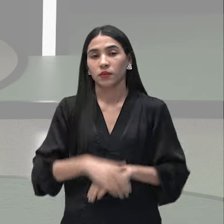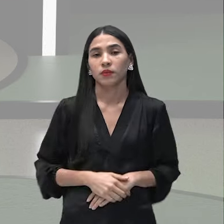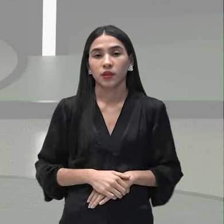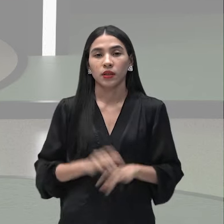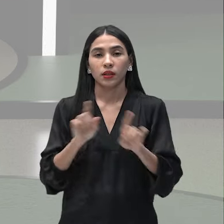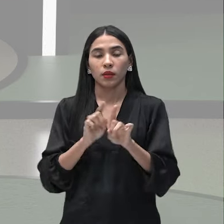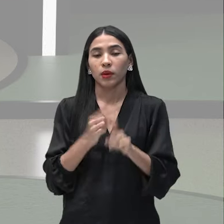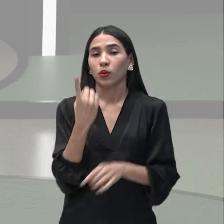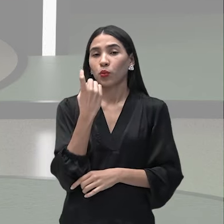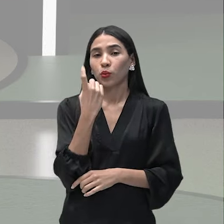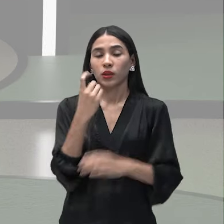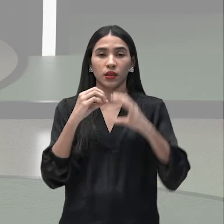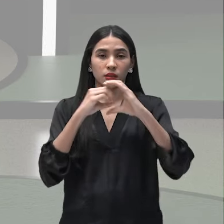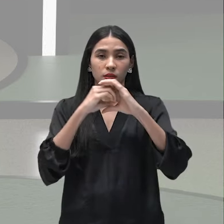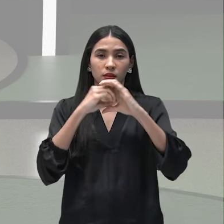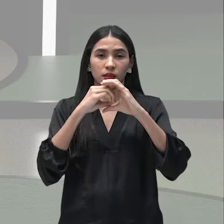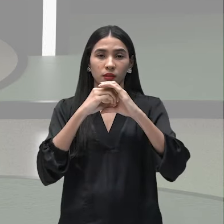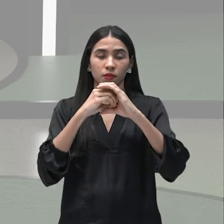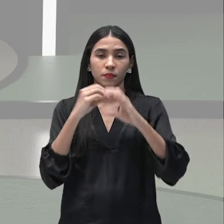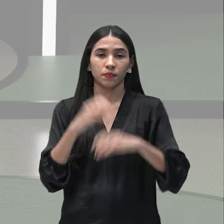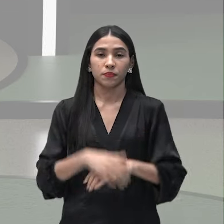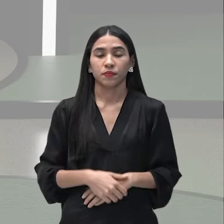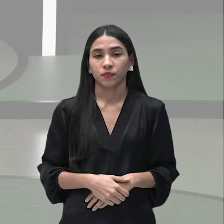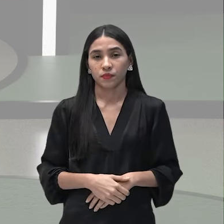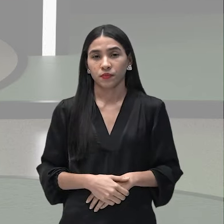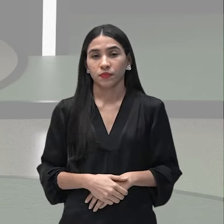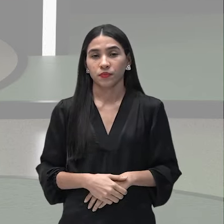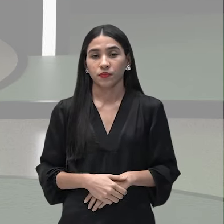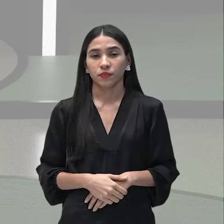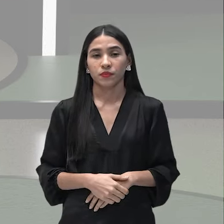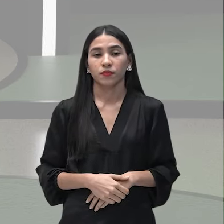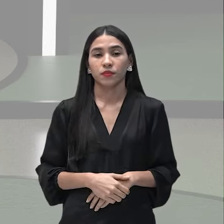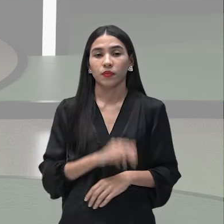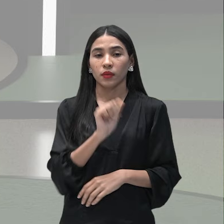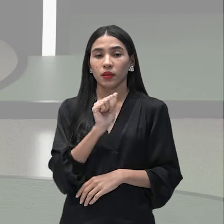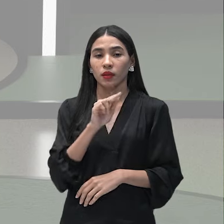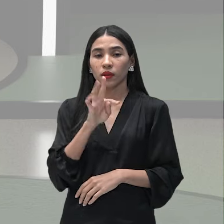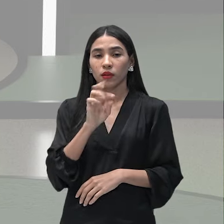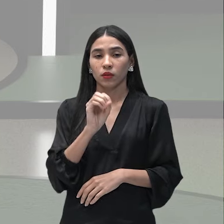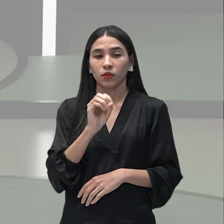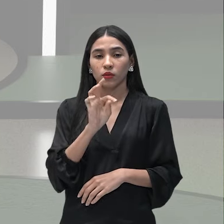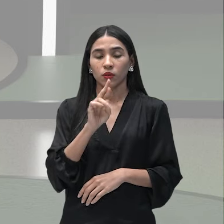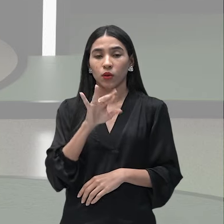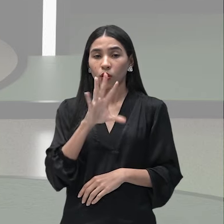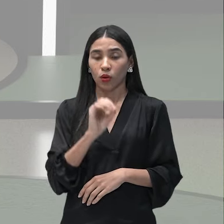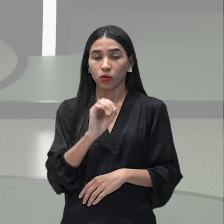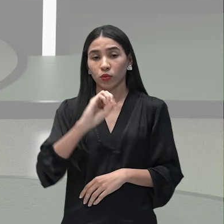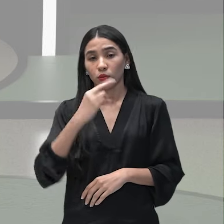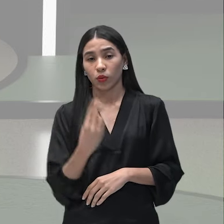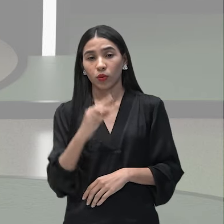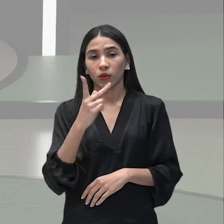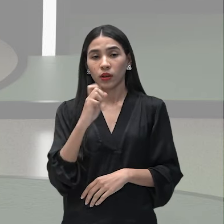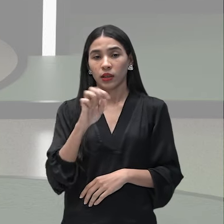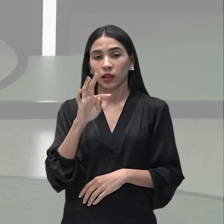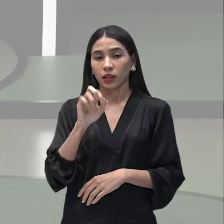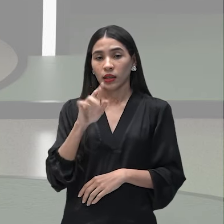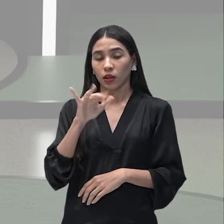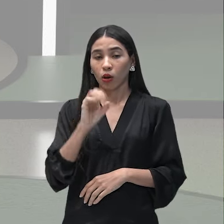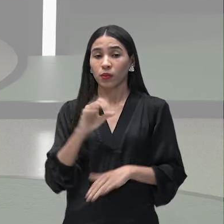eles apresentam uma única célula, univem de um. Autótrofos ou heterótrofos, vai depender do tipo de bactéria.